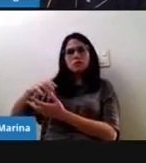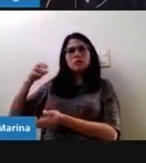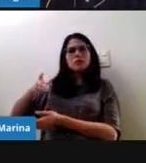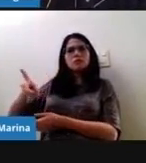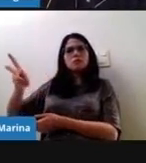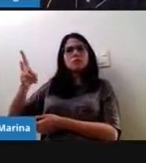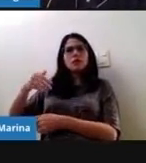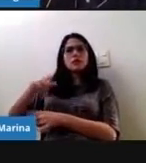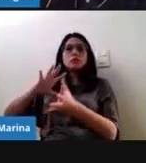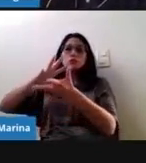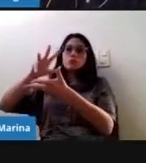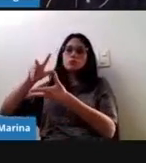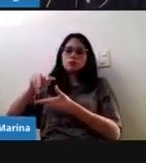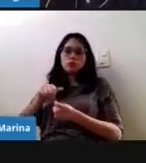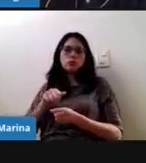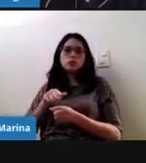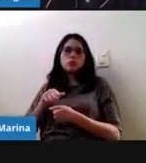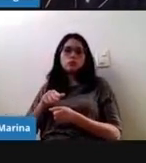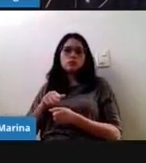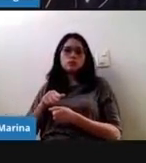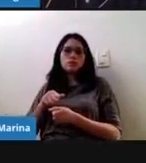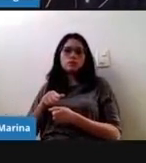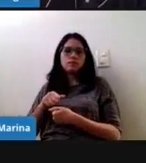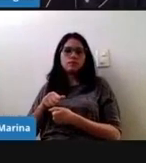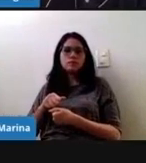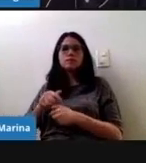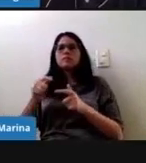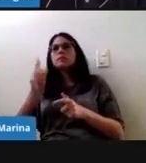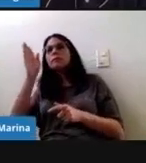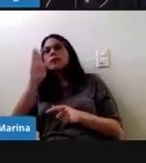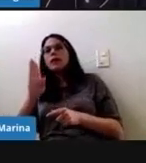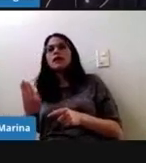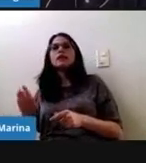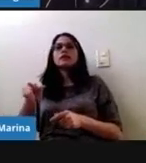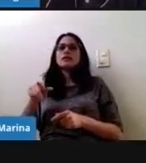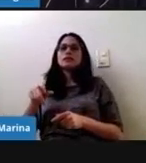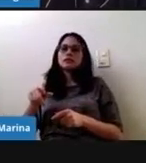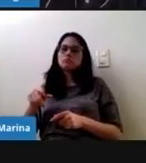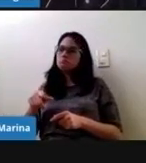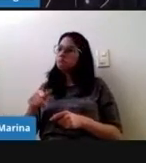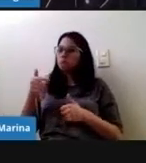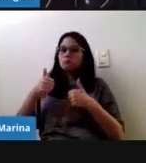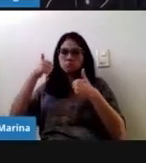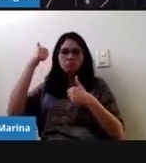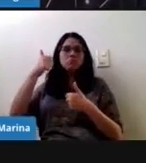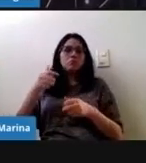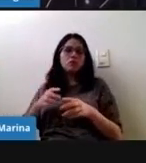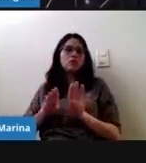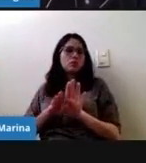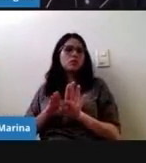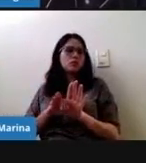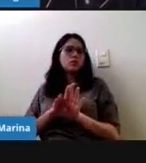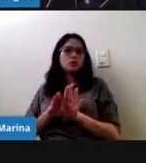Comparado às imagens anteriores, e onde o Brasil, né, também melhora consideravelmente a sua